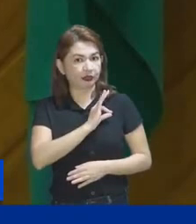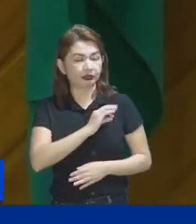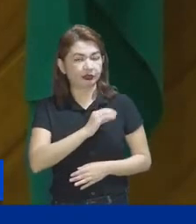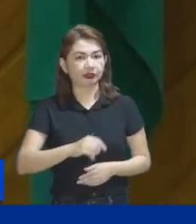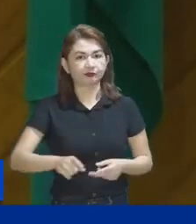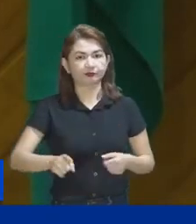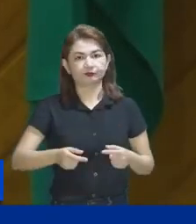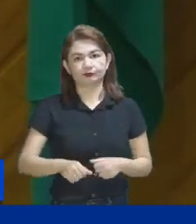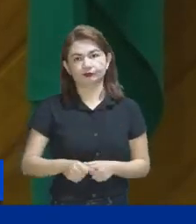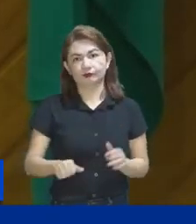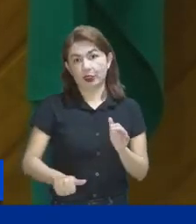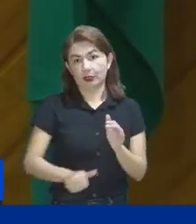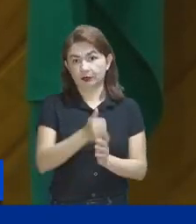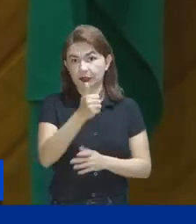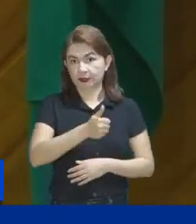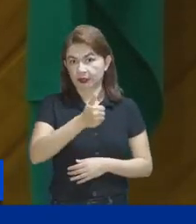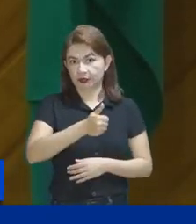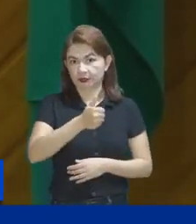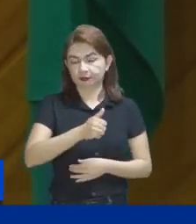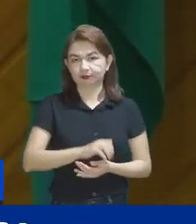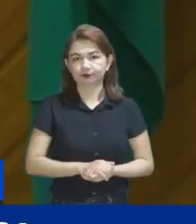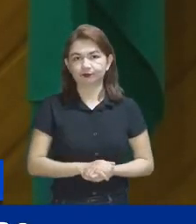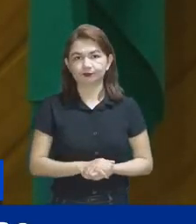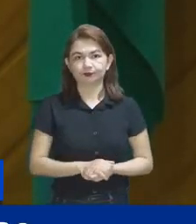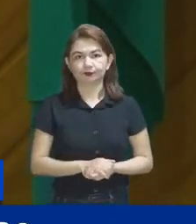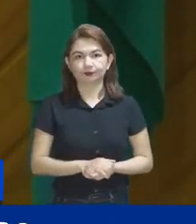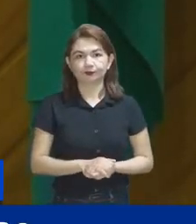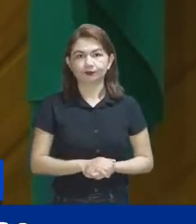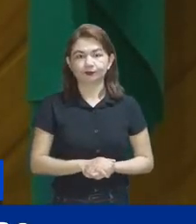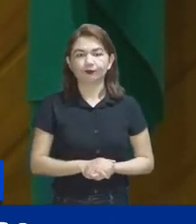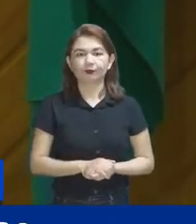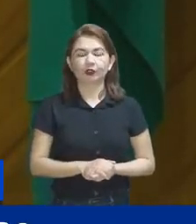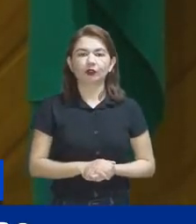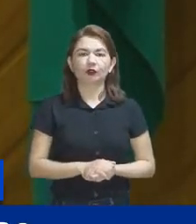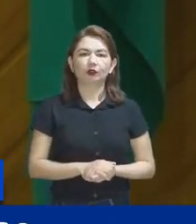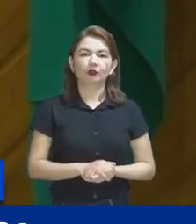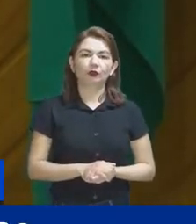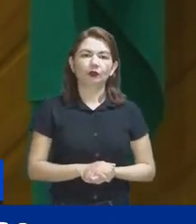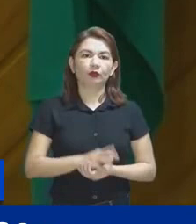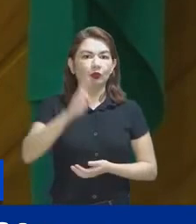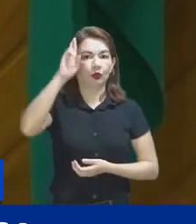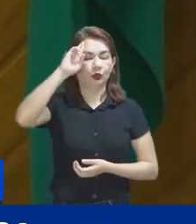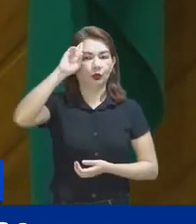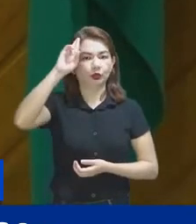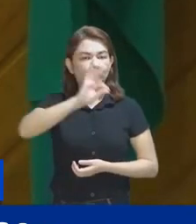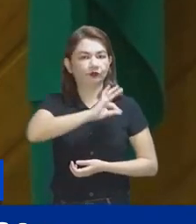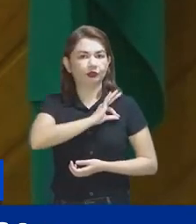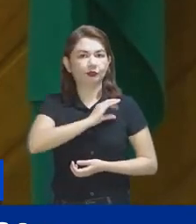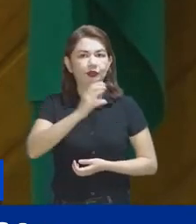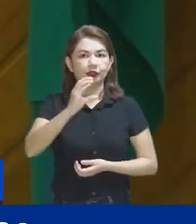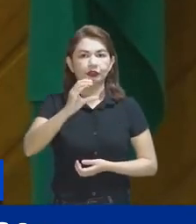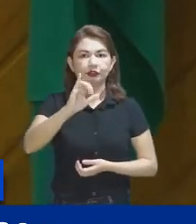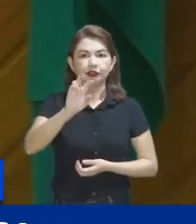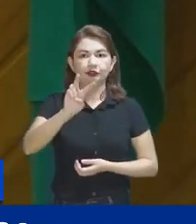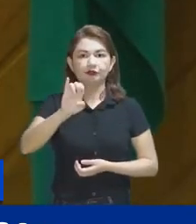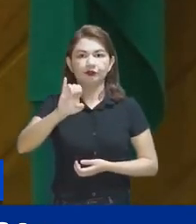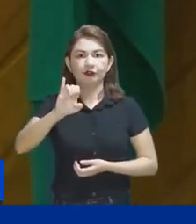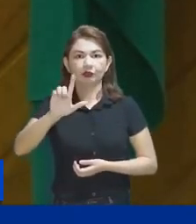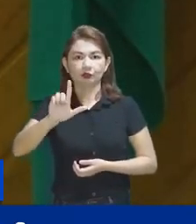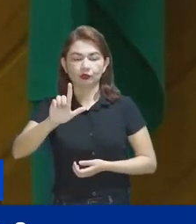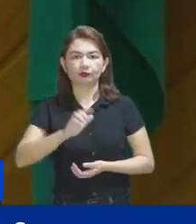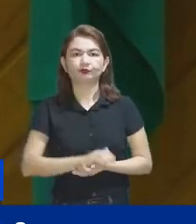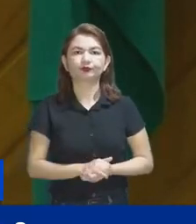depoimento colhido do delegado de Polícia Civil, Fábio Araújo de Oliveira, que foi